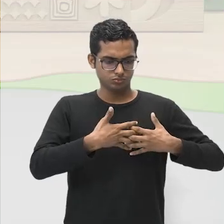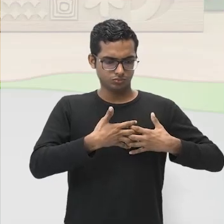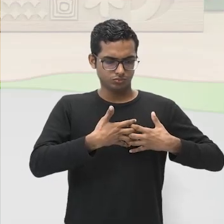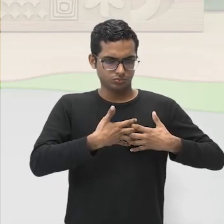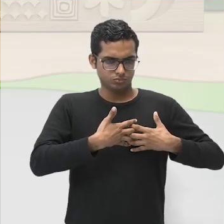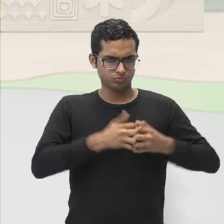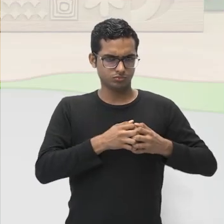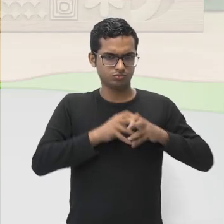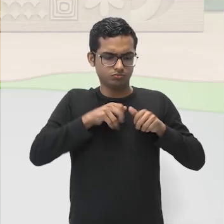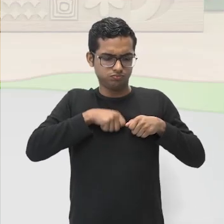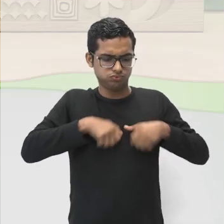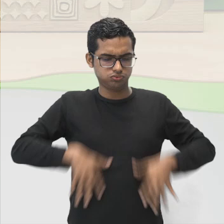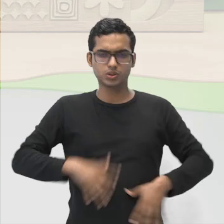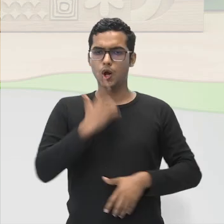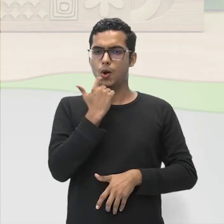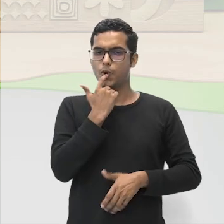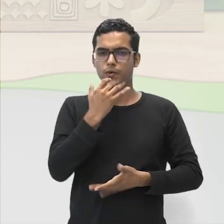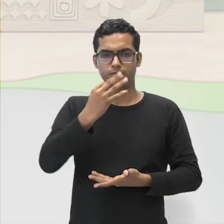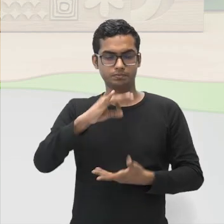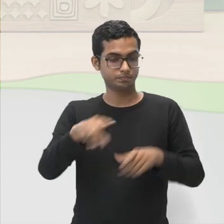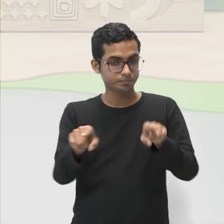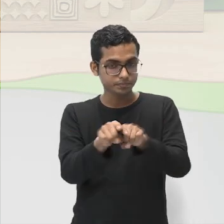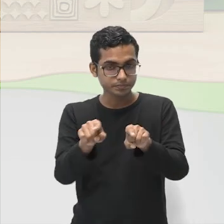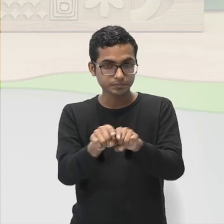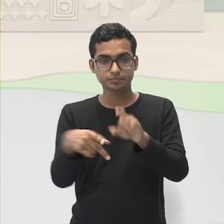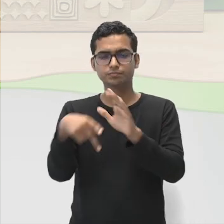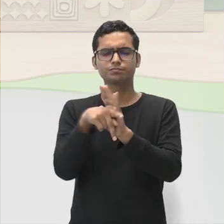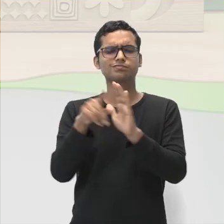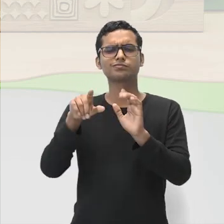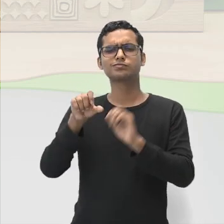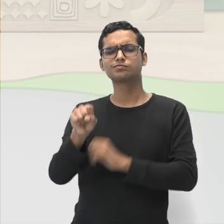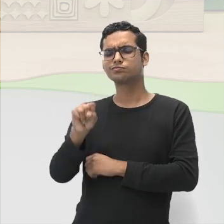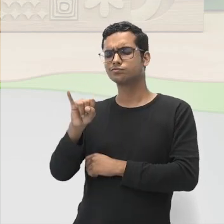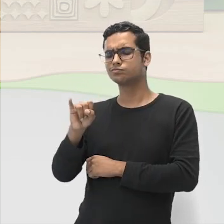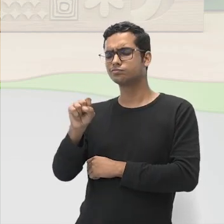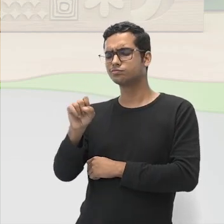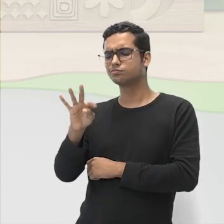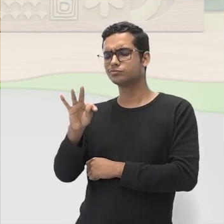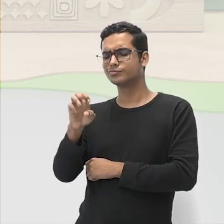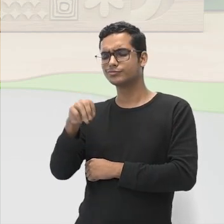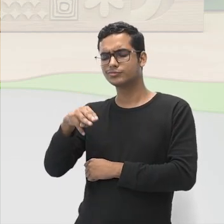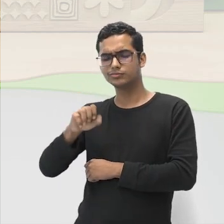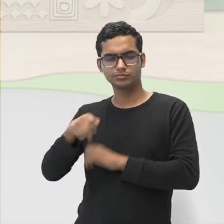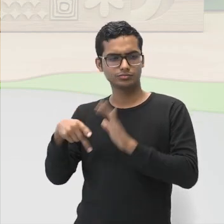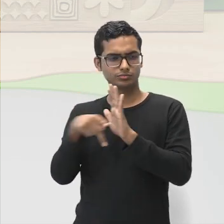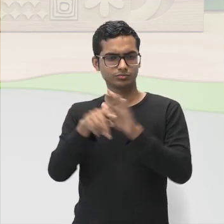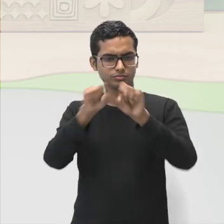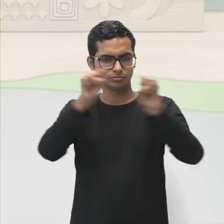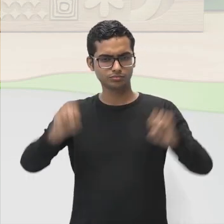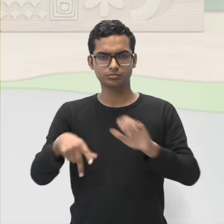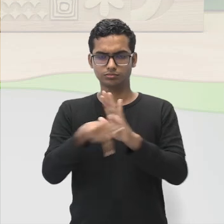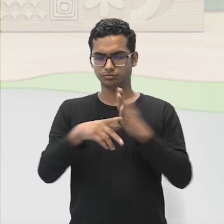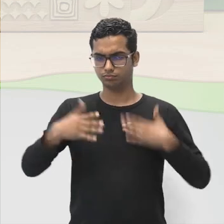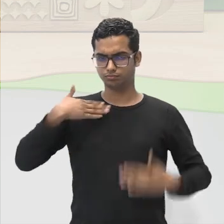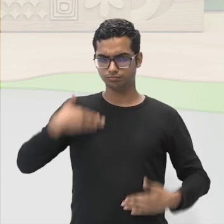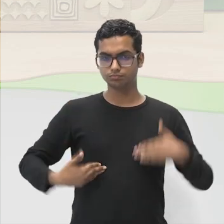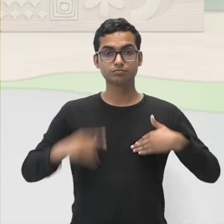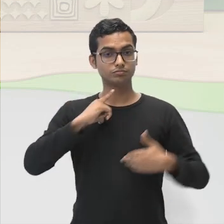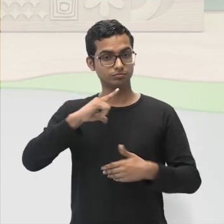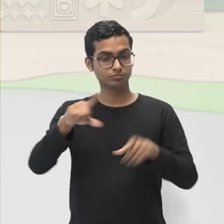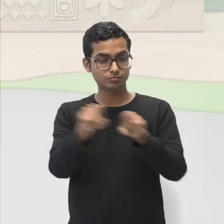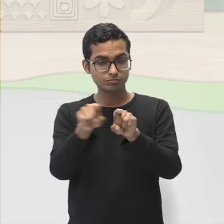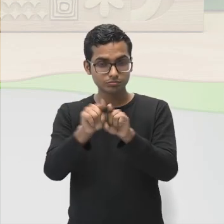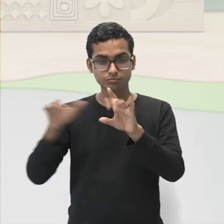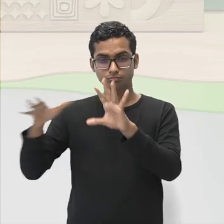vem ser o quê? O conjunto de órgãos que, ligados entre si, exerce uma